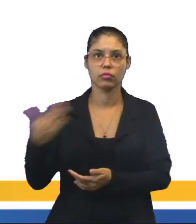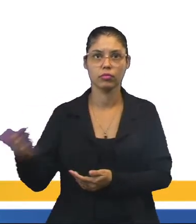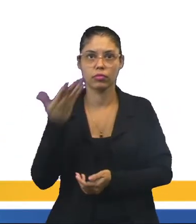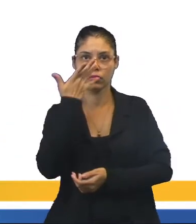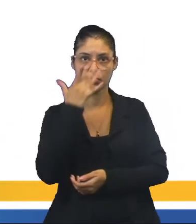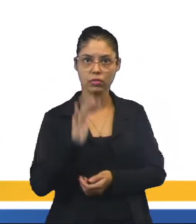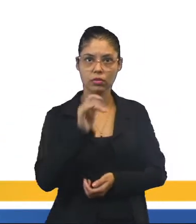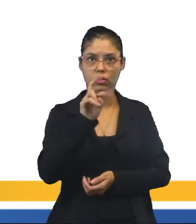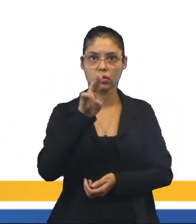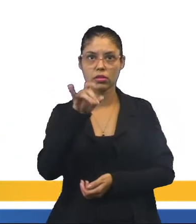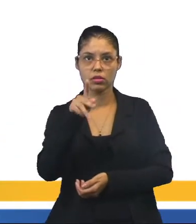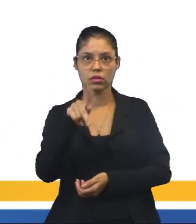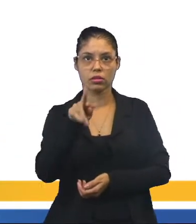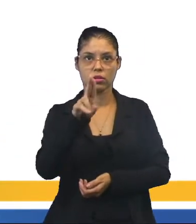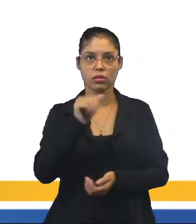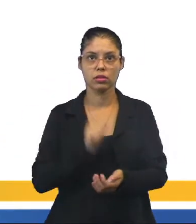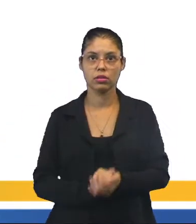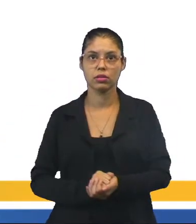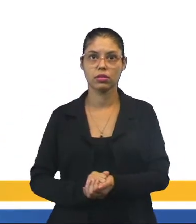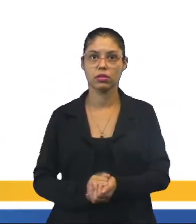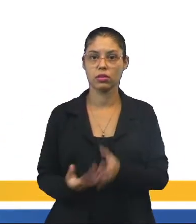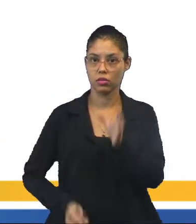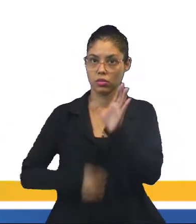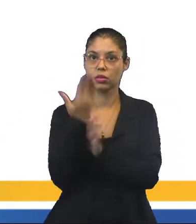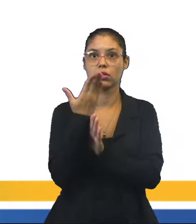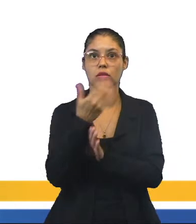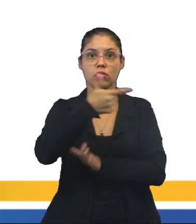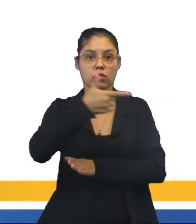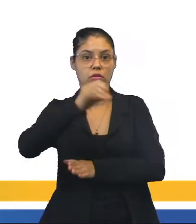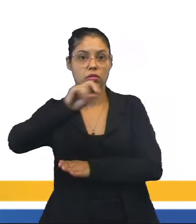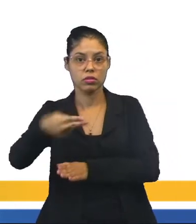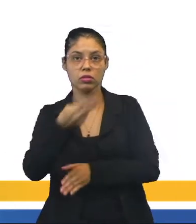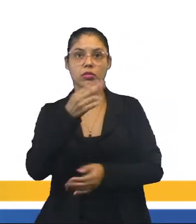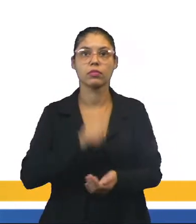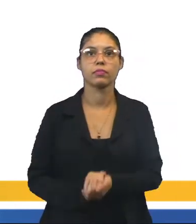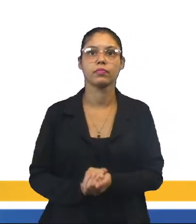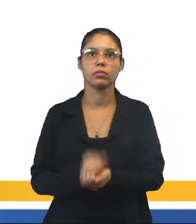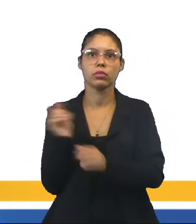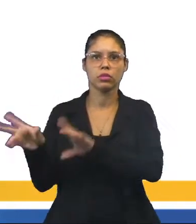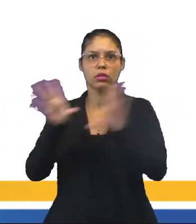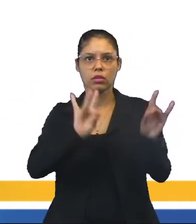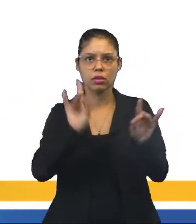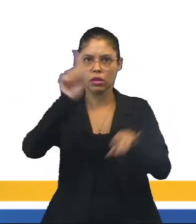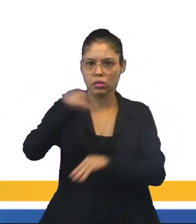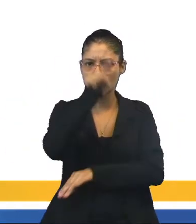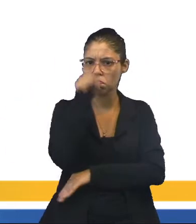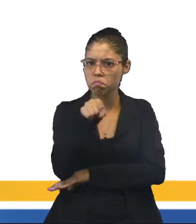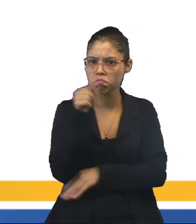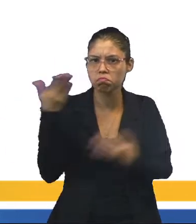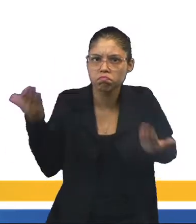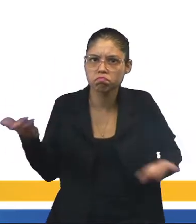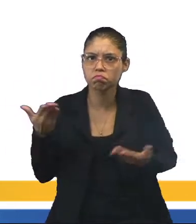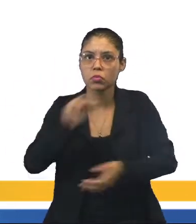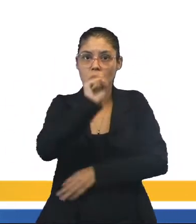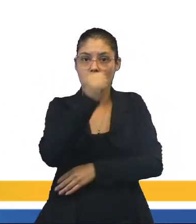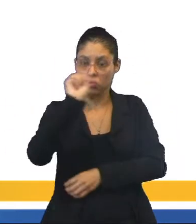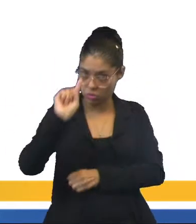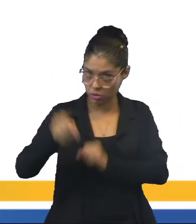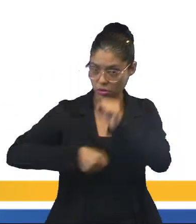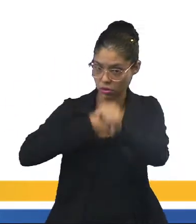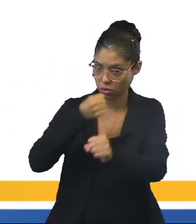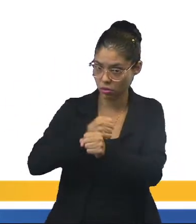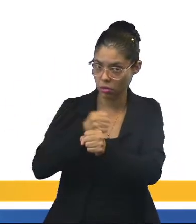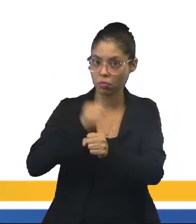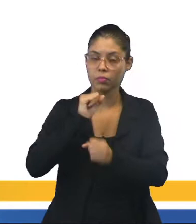Quando Courtney Street foi lançado em 2000, levantou-se essa mesma polêmica e 8 anos depois não